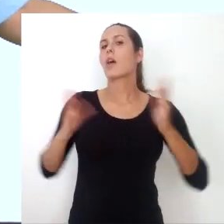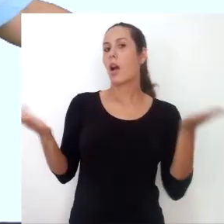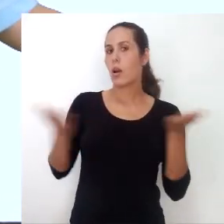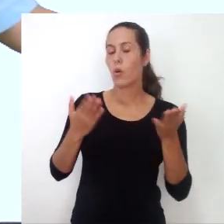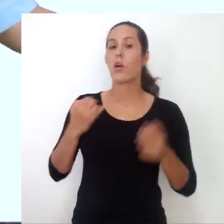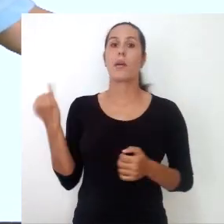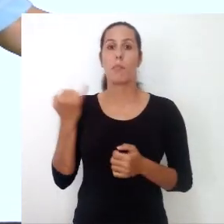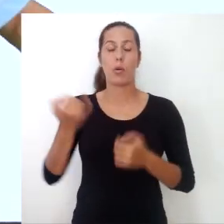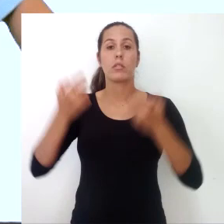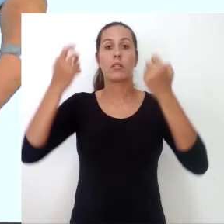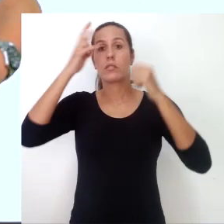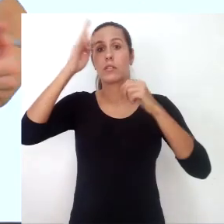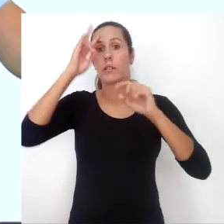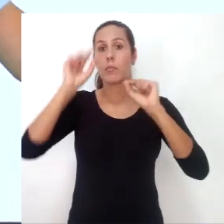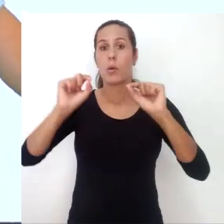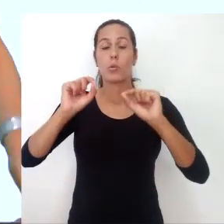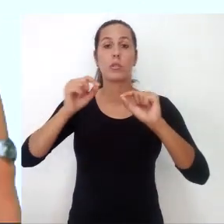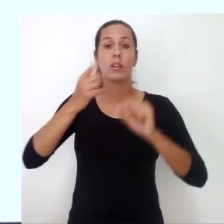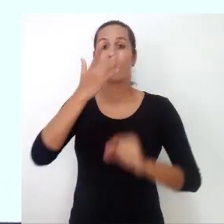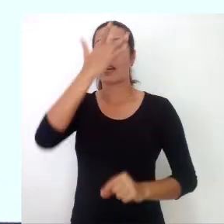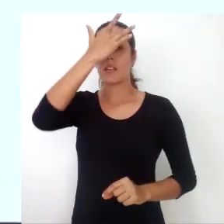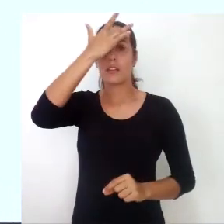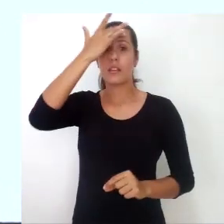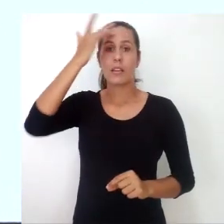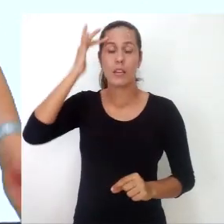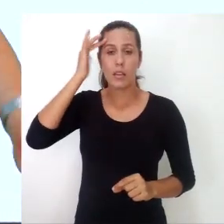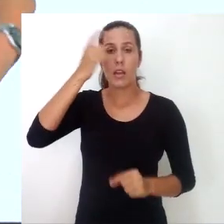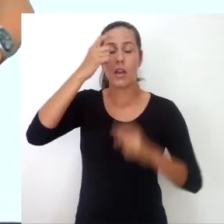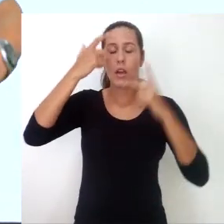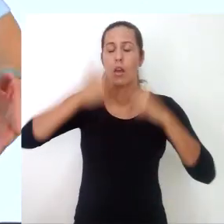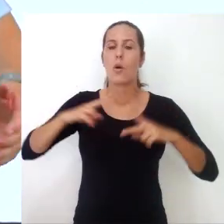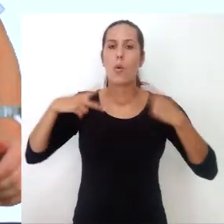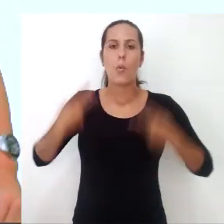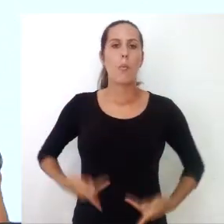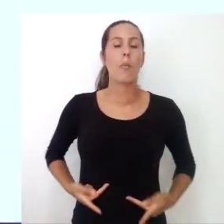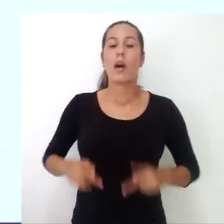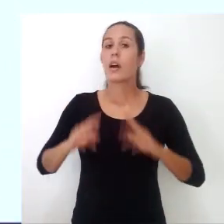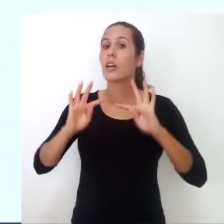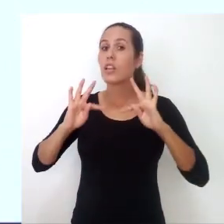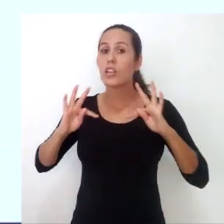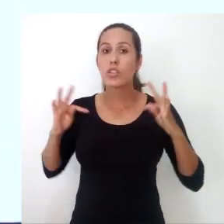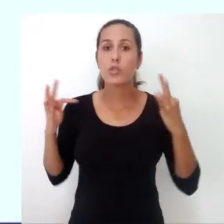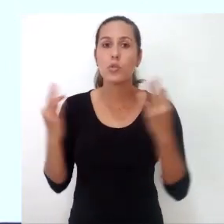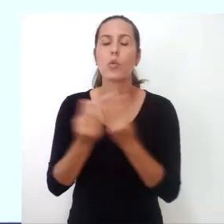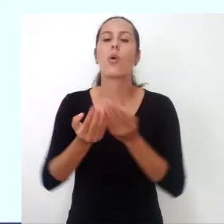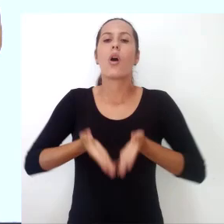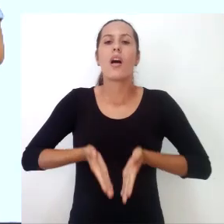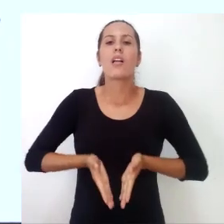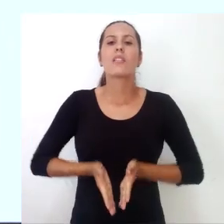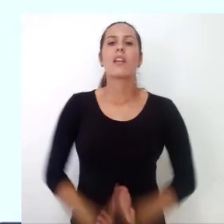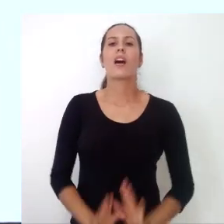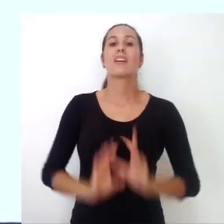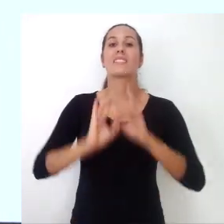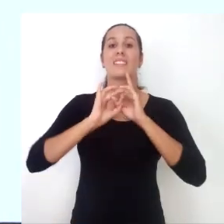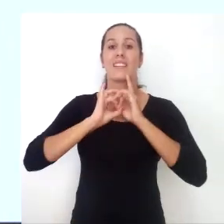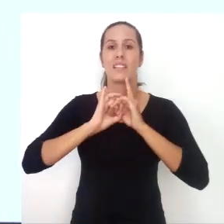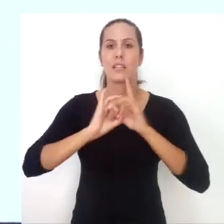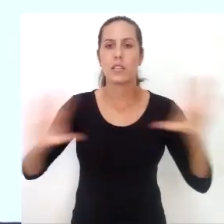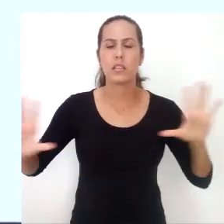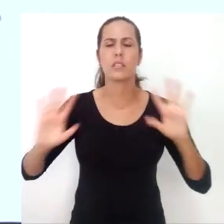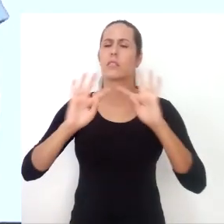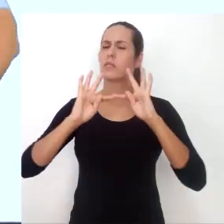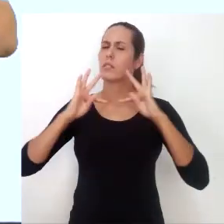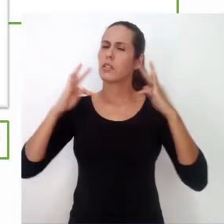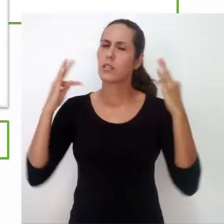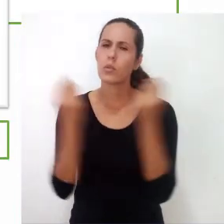como falei agora há pouco, todos nascem livres, todos nascem com direitos, certo? Vamos